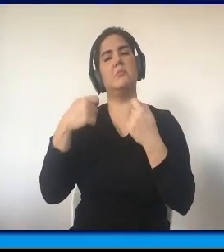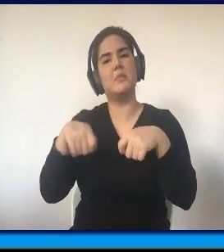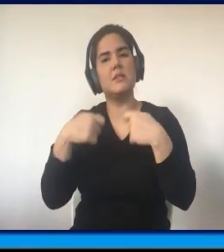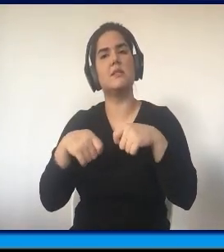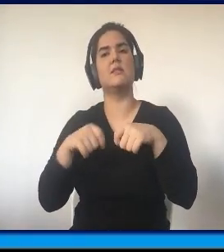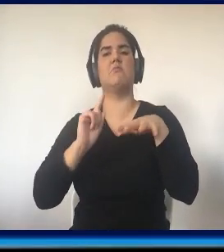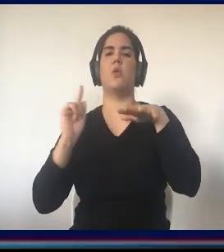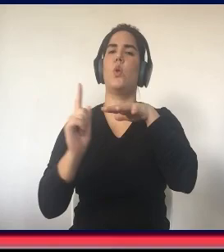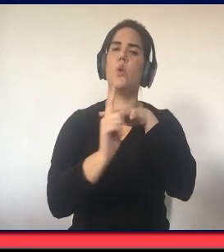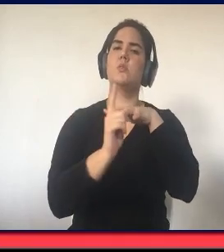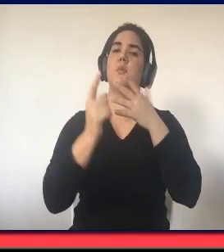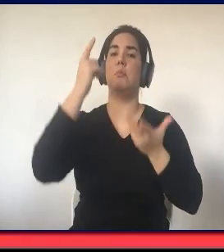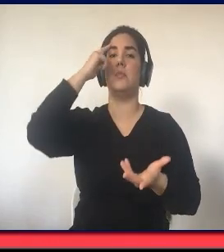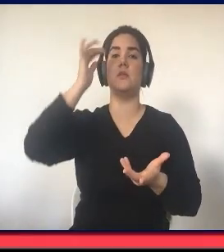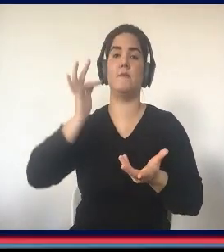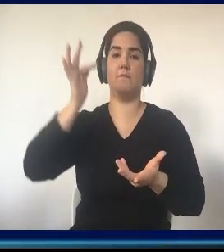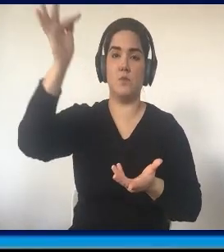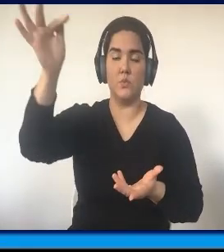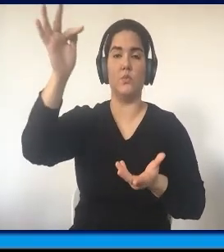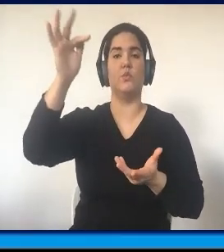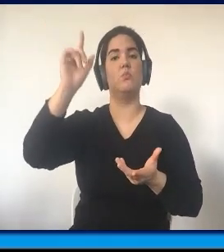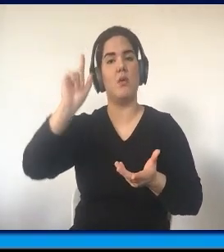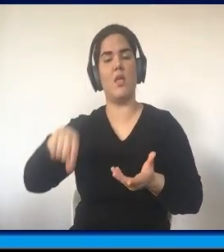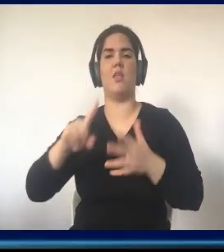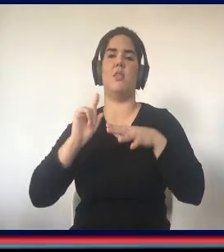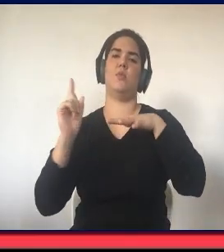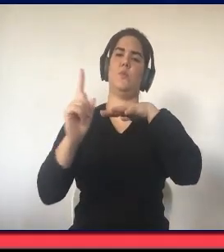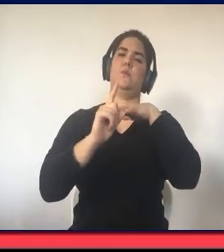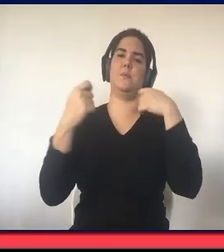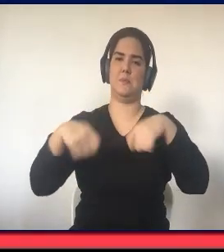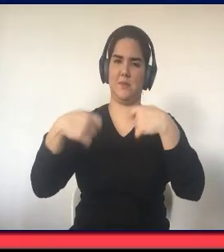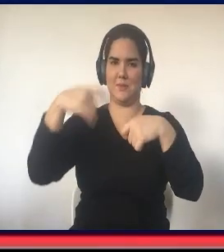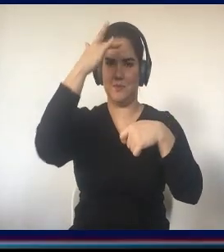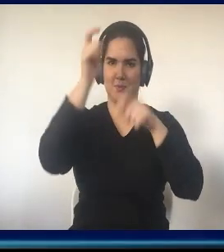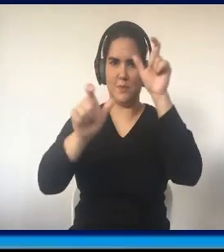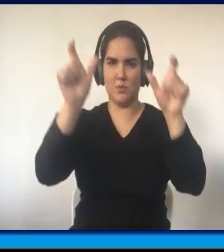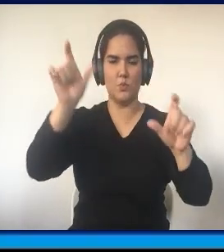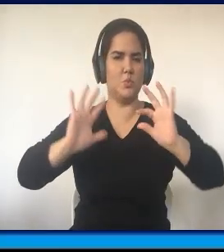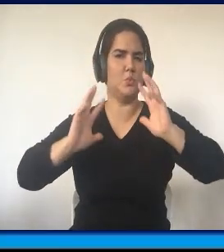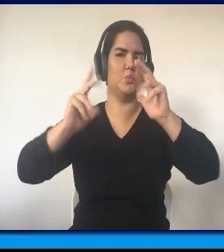também é pensar na inclusão. Então vamos incluir essas pessoas dentro das nossas práticas,